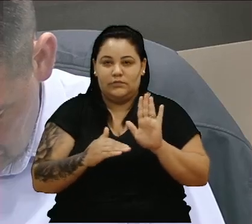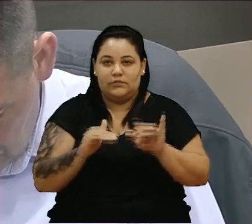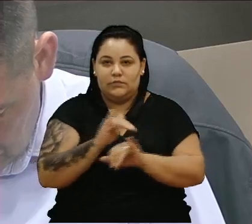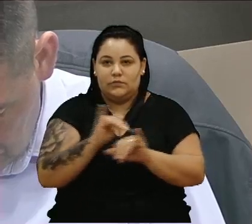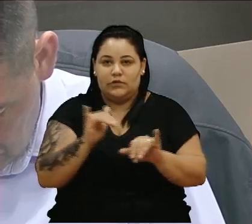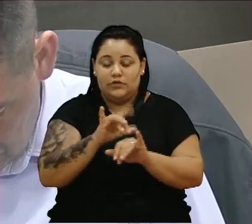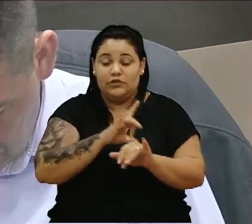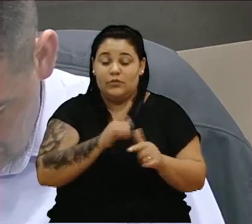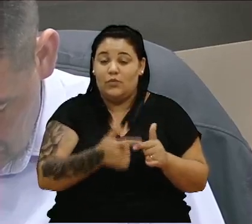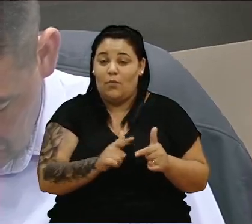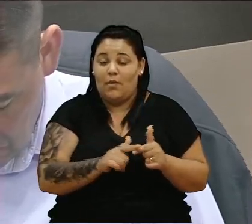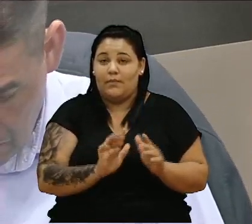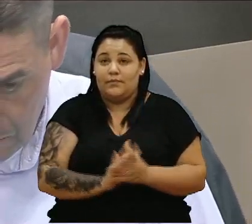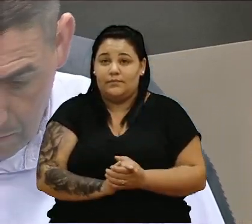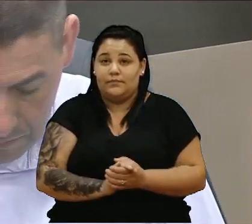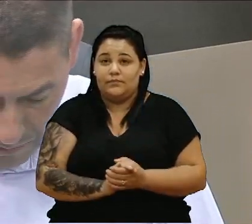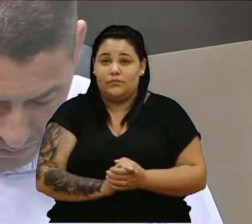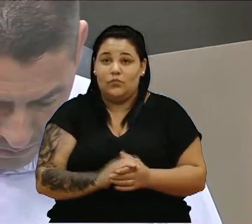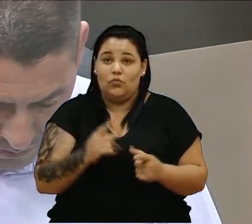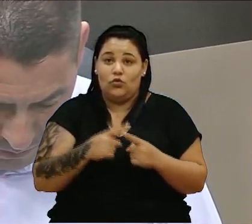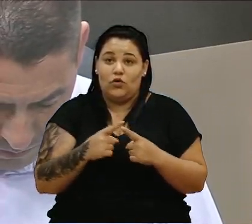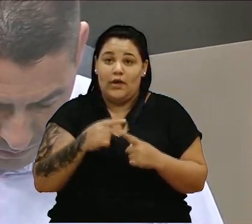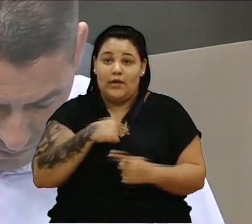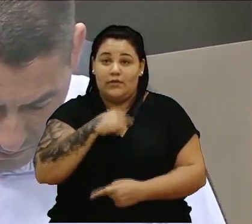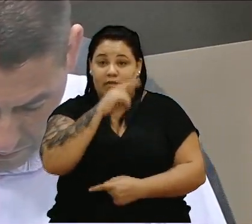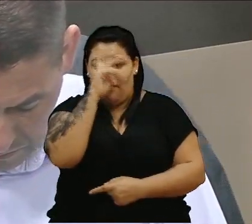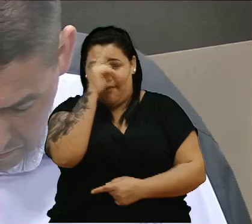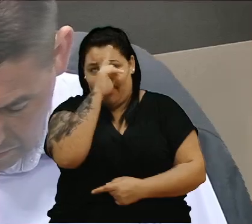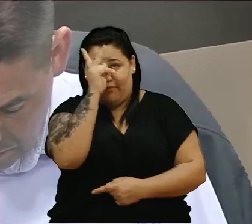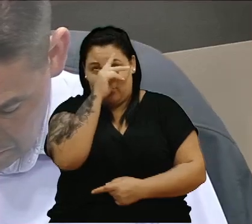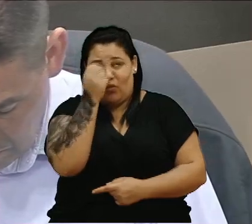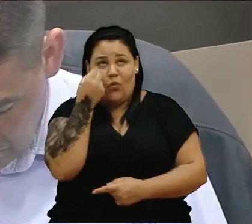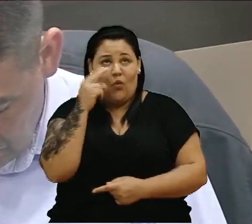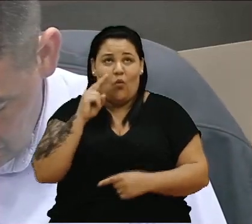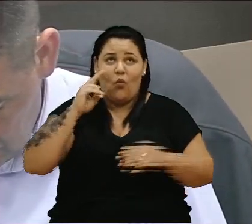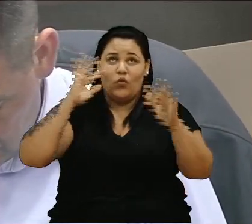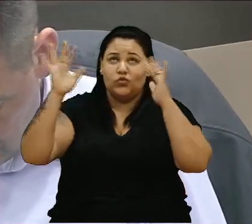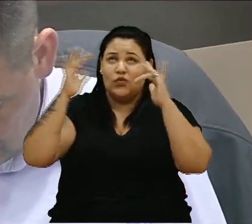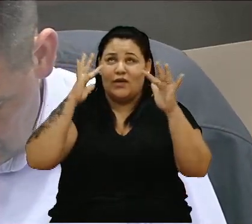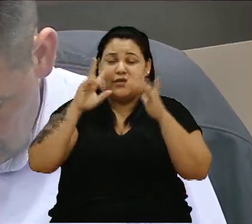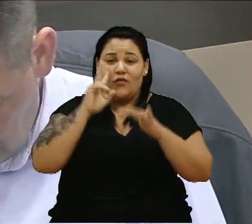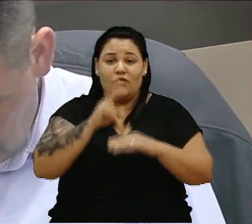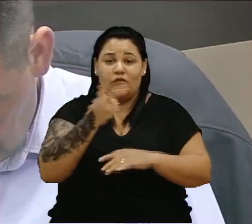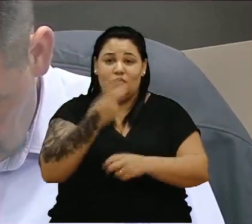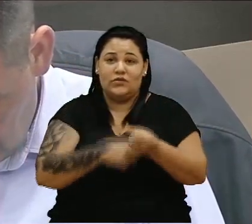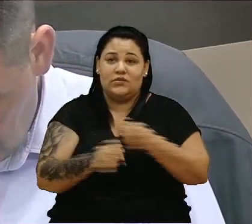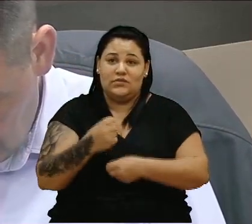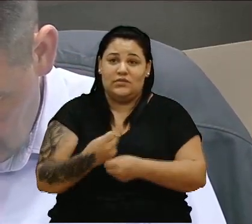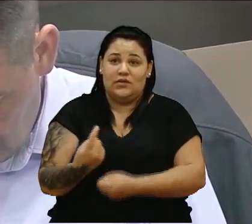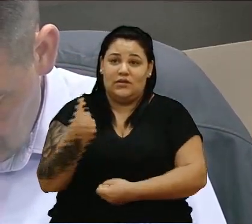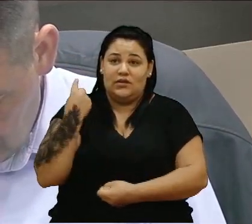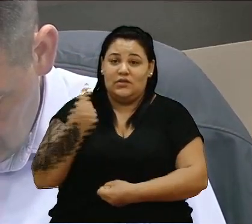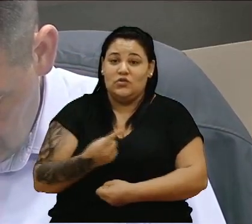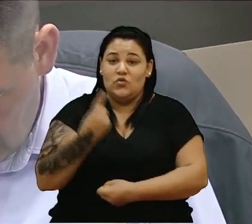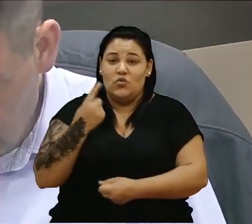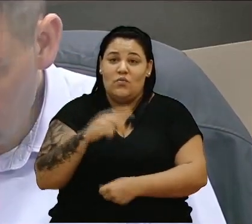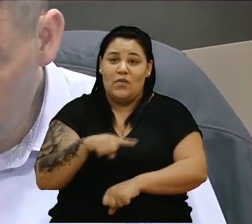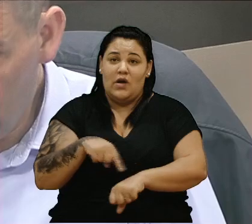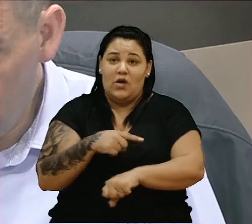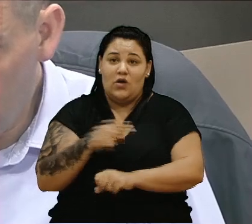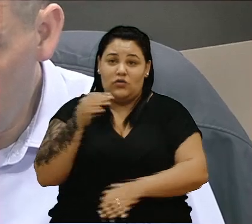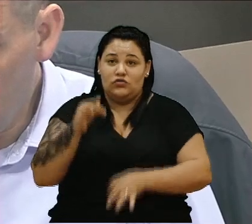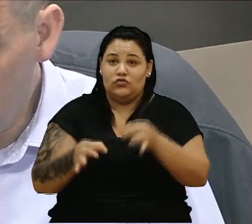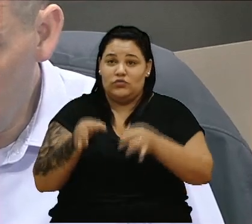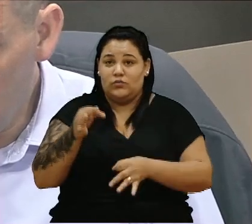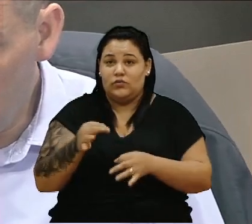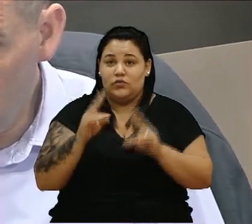temos um problema. Porque ou eu estava bêbado ou eu estava sonhando quando eu assistia 2 anos atrás, 1 hora de julgamento do STF sobre a